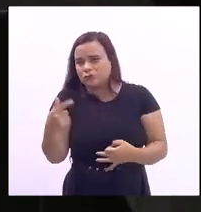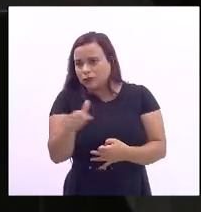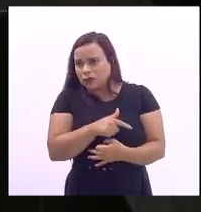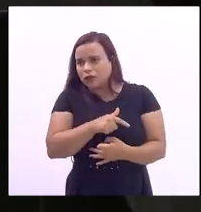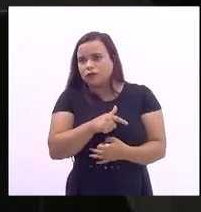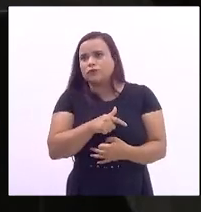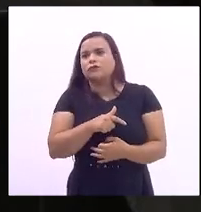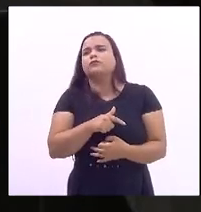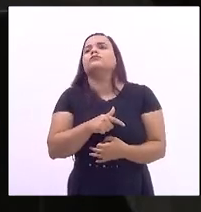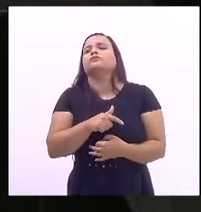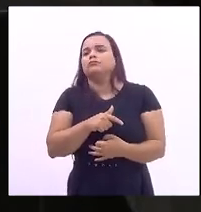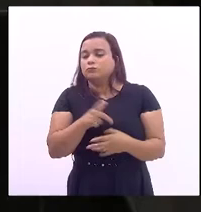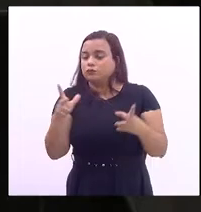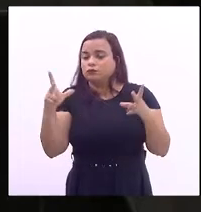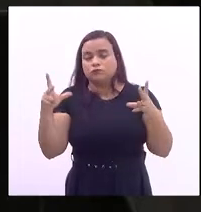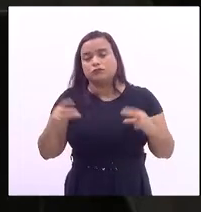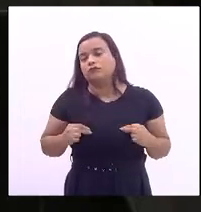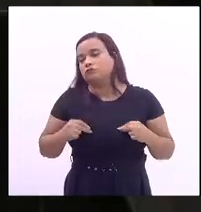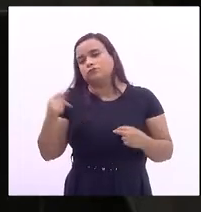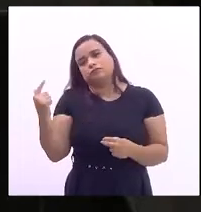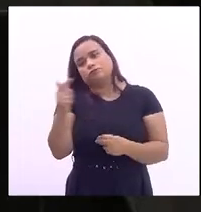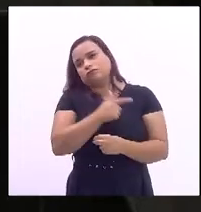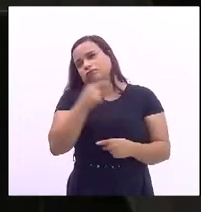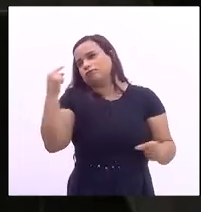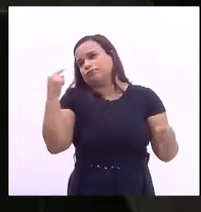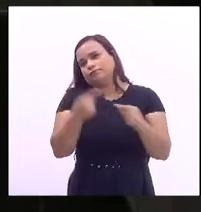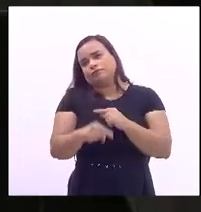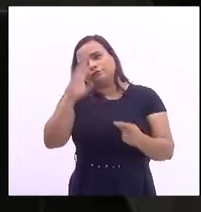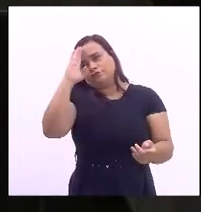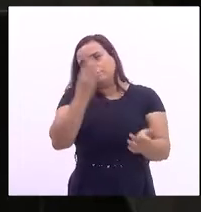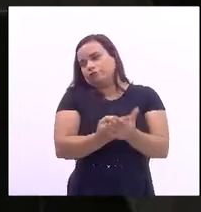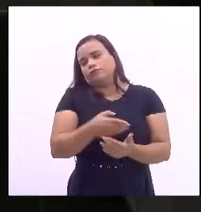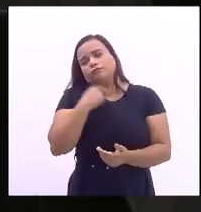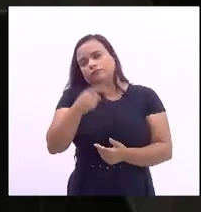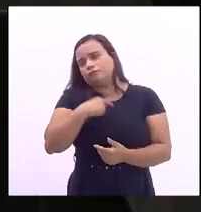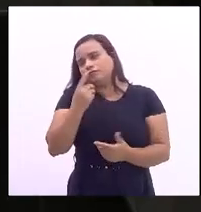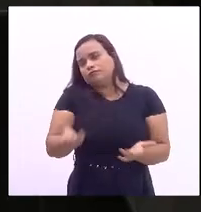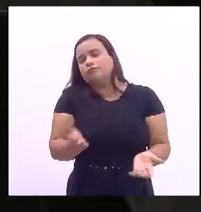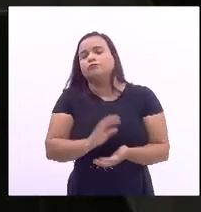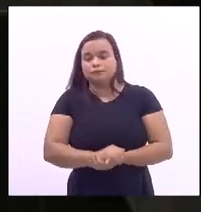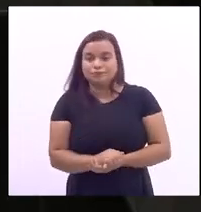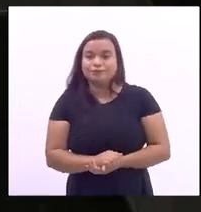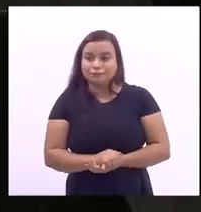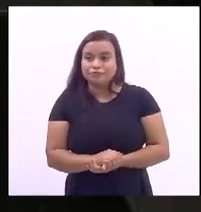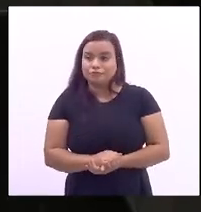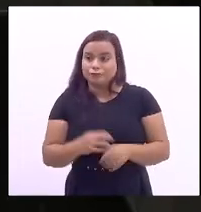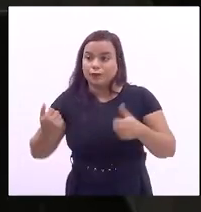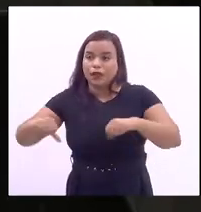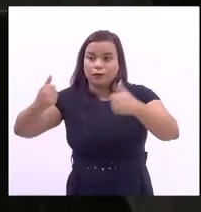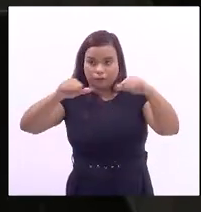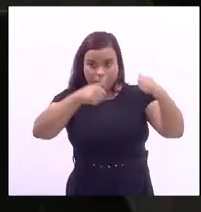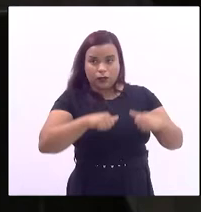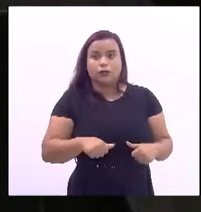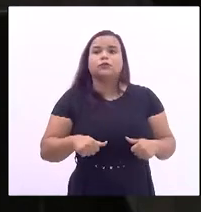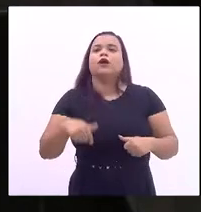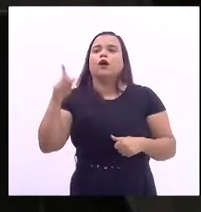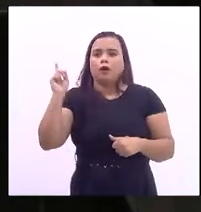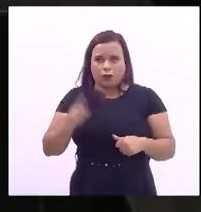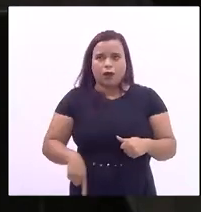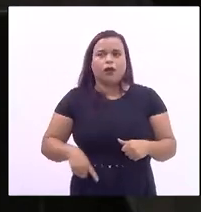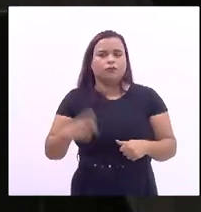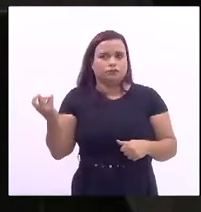não são merecedoras de fé e avaliação é uma questão